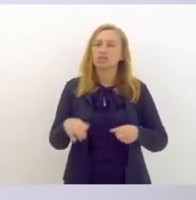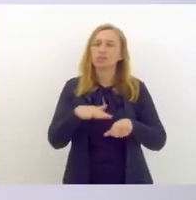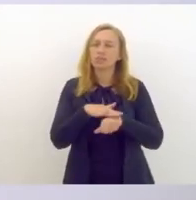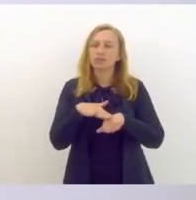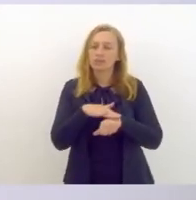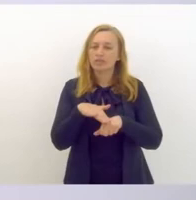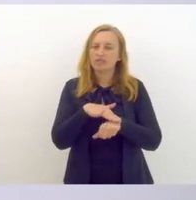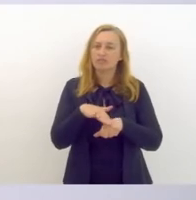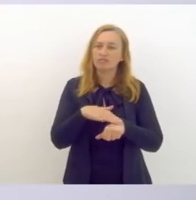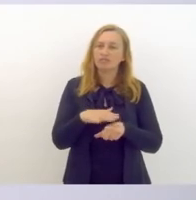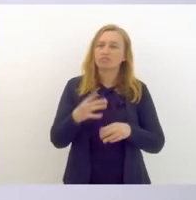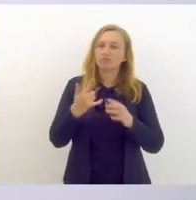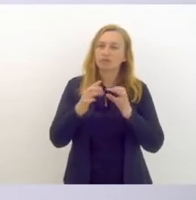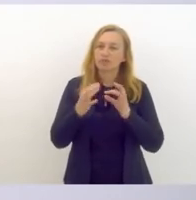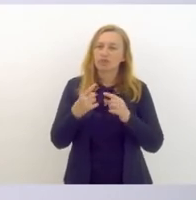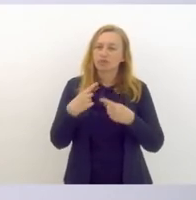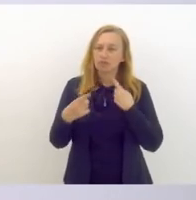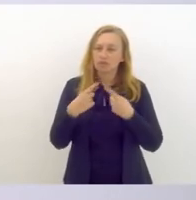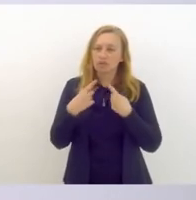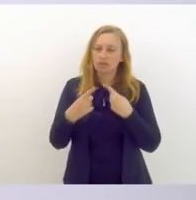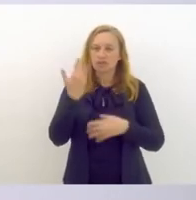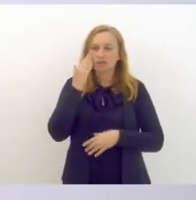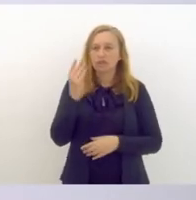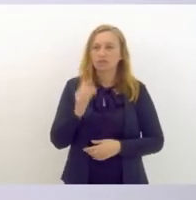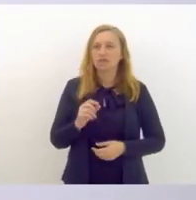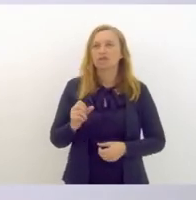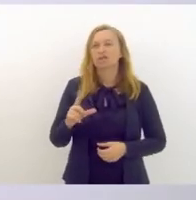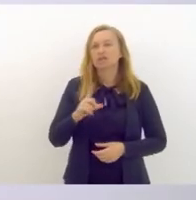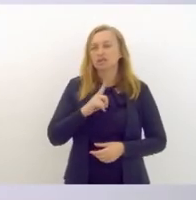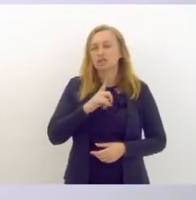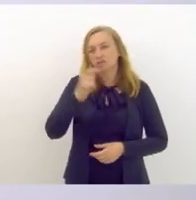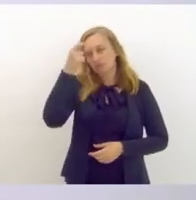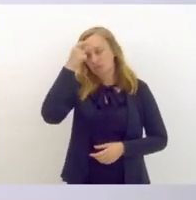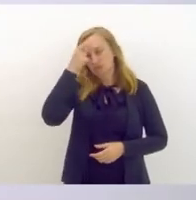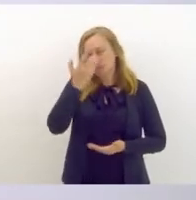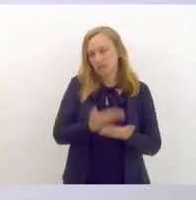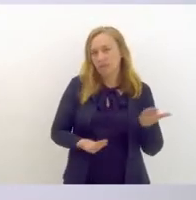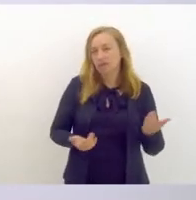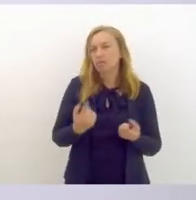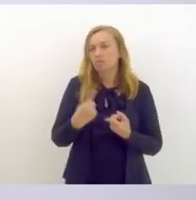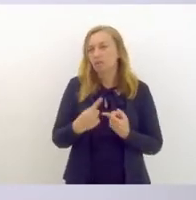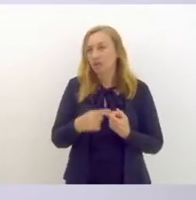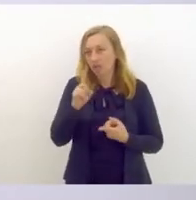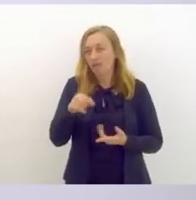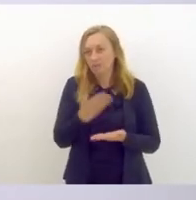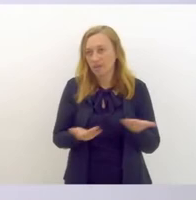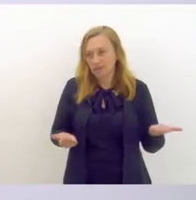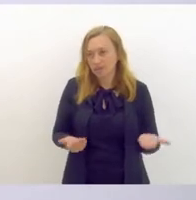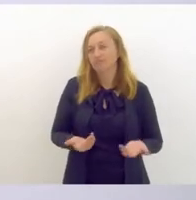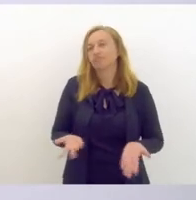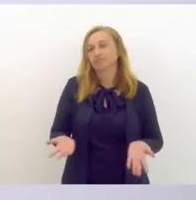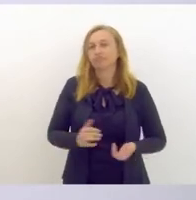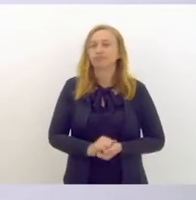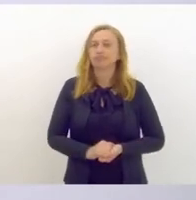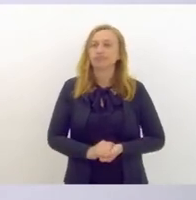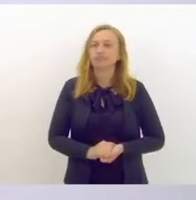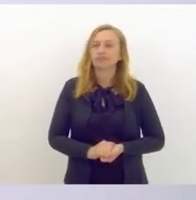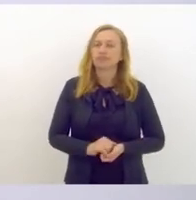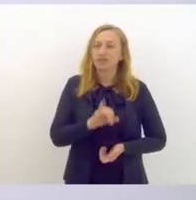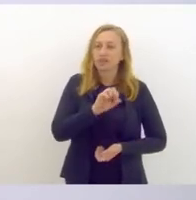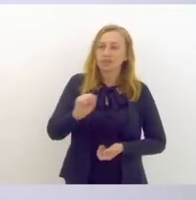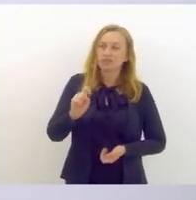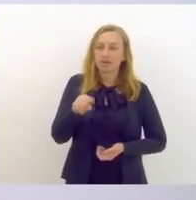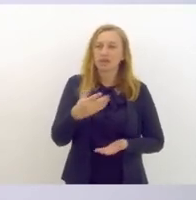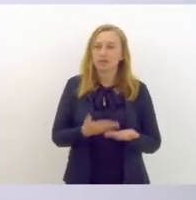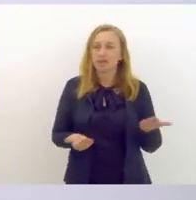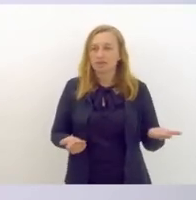esse debate, como eu disse, vale a gente entender se eles têm a ciência da perda, porque é perda. Para o ICMS é